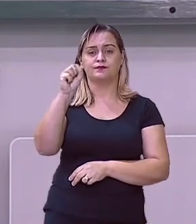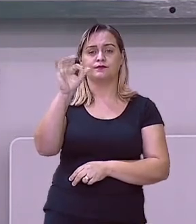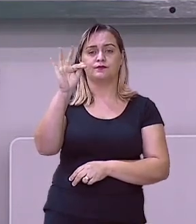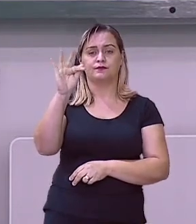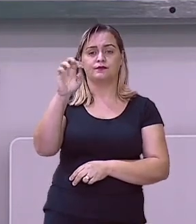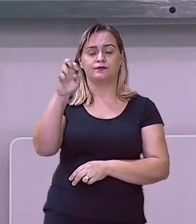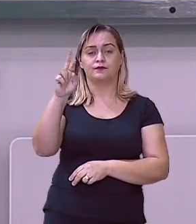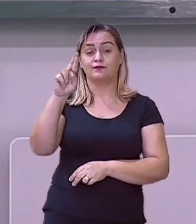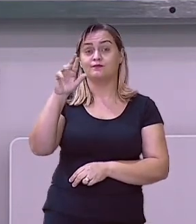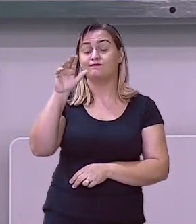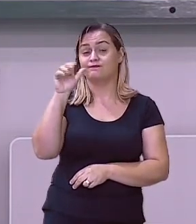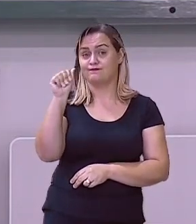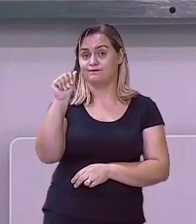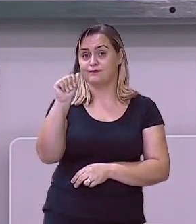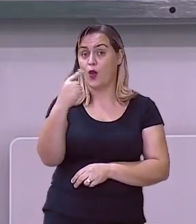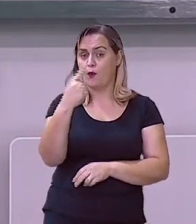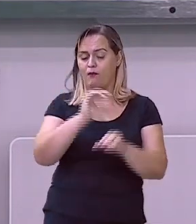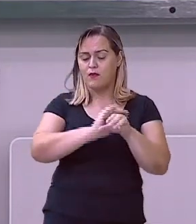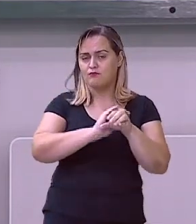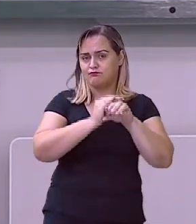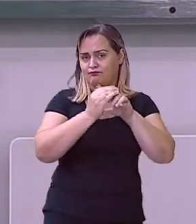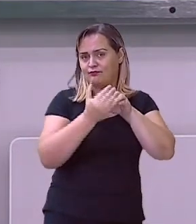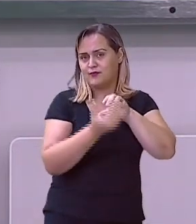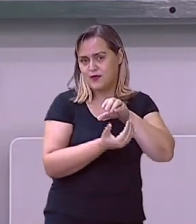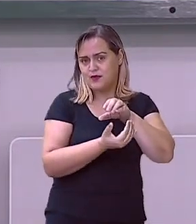A litosfera.